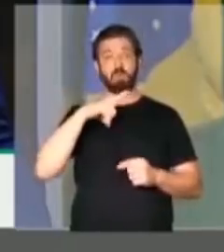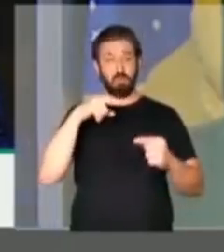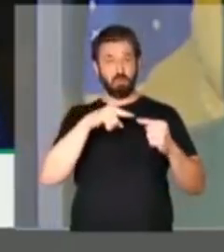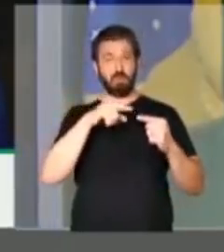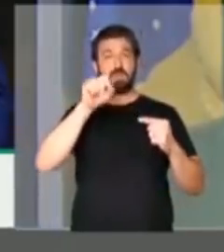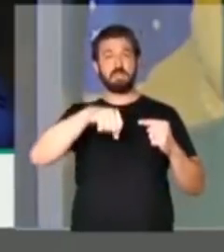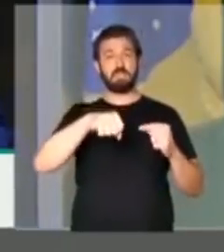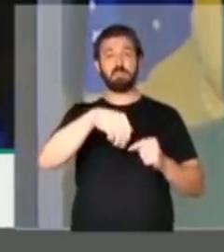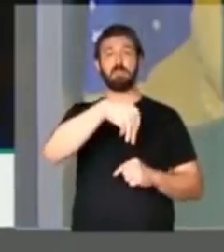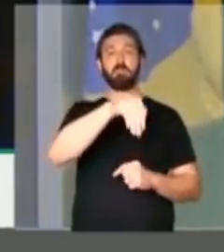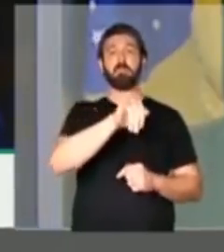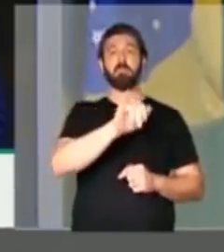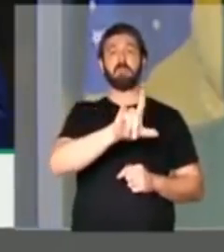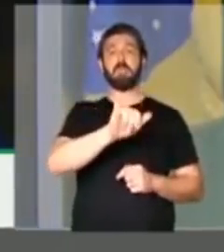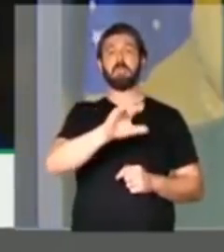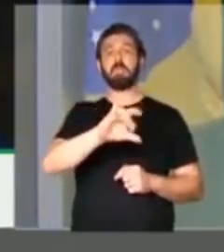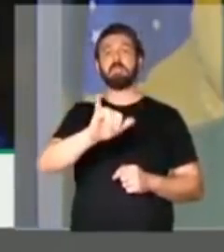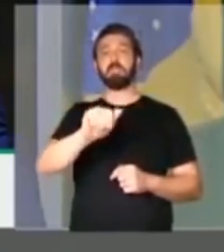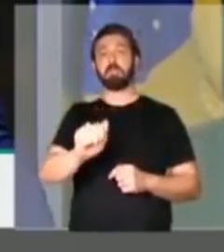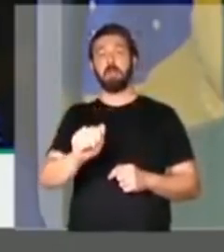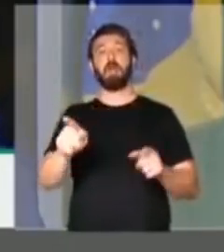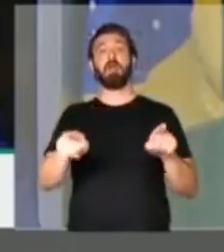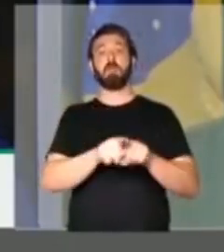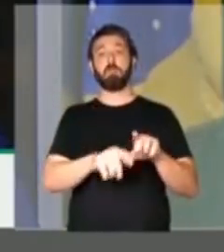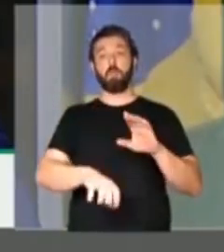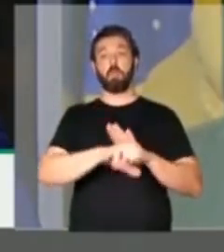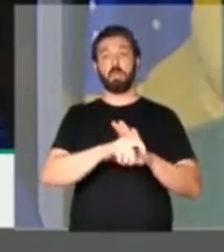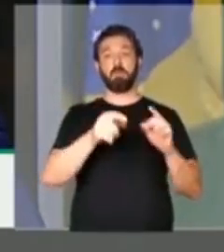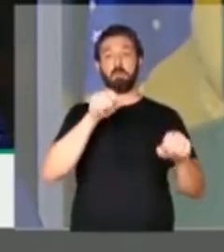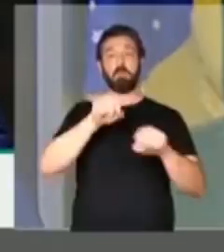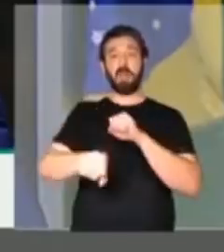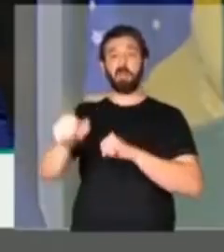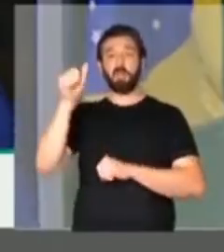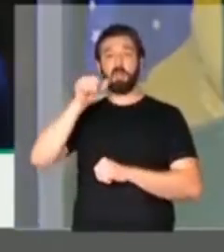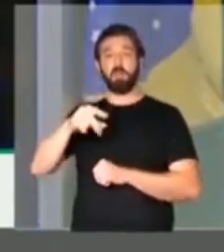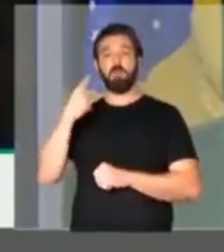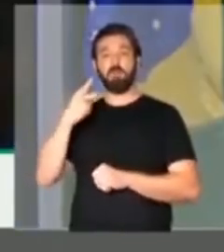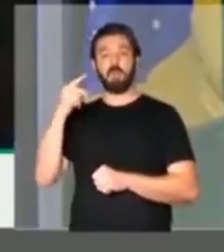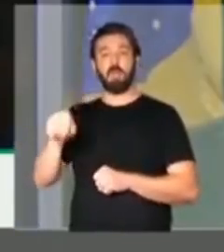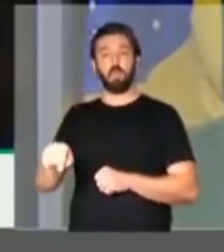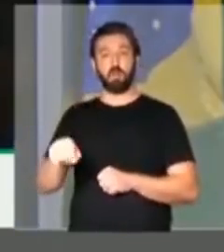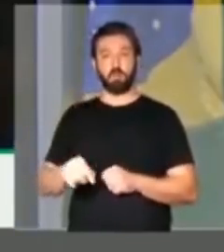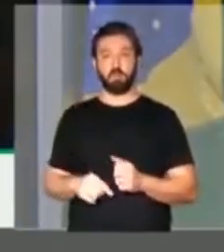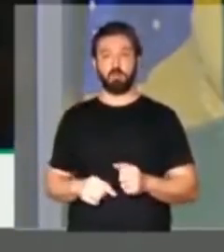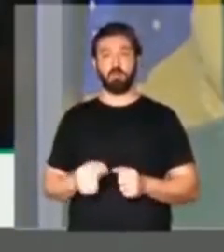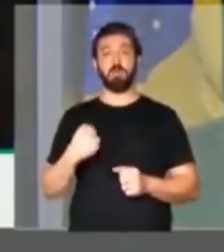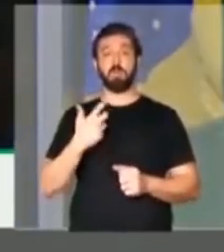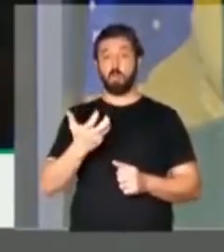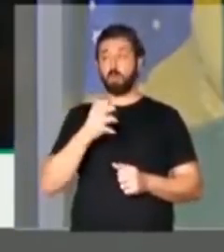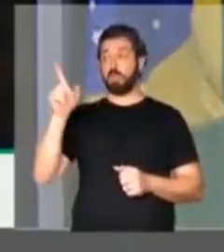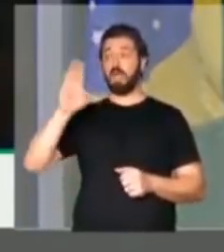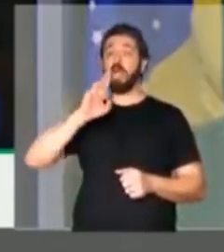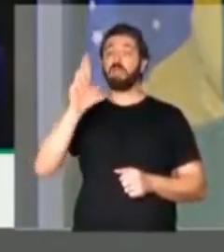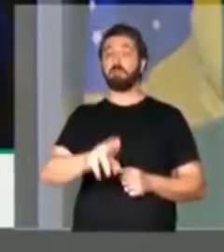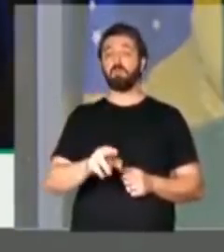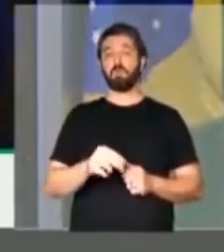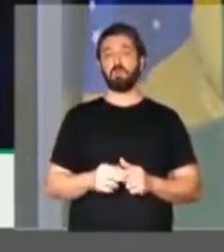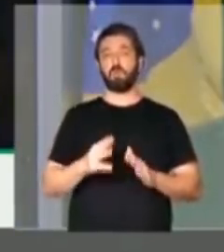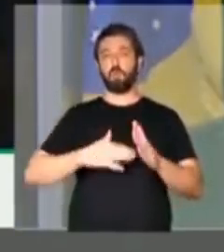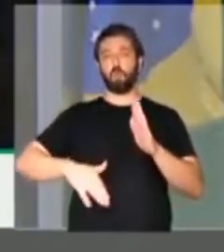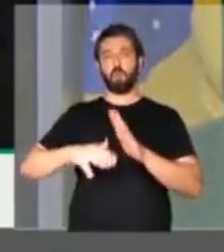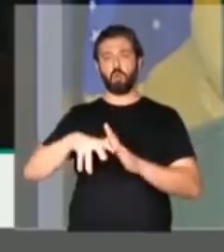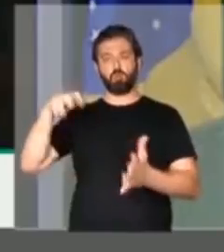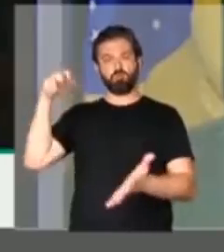relação com milícias e com o crime da vereadora. E eu gostaria muito que ele pudesse responder por todas